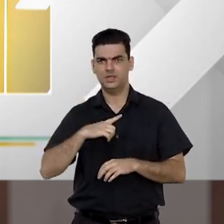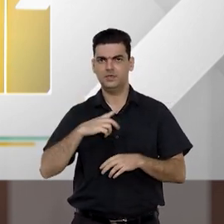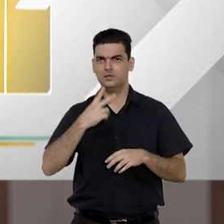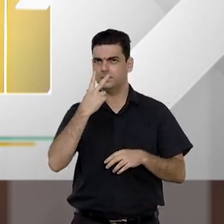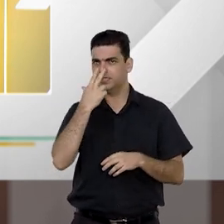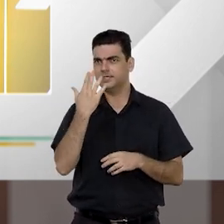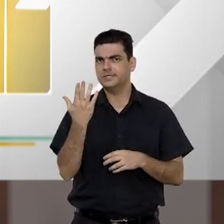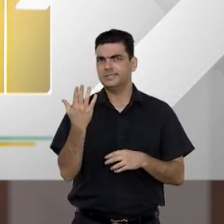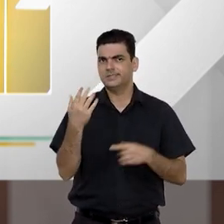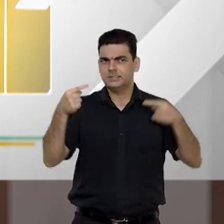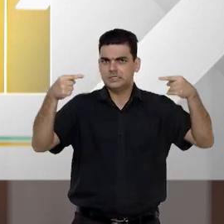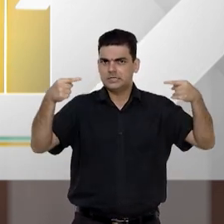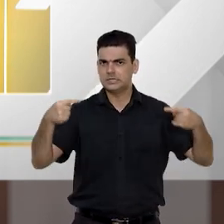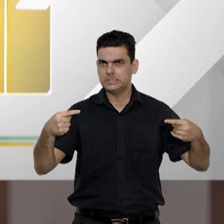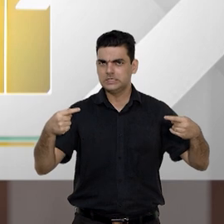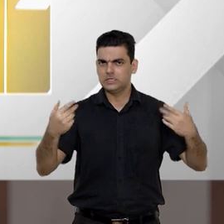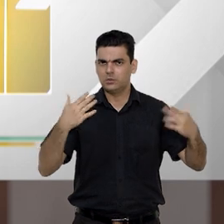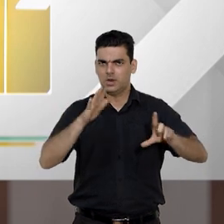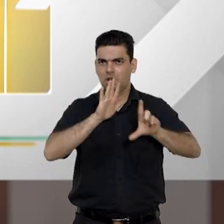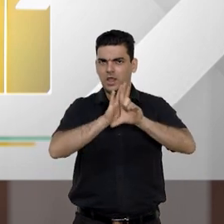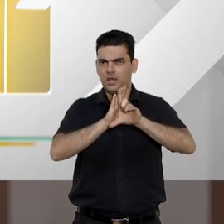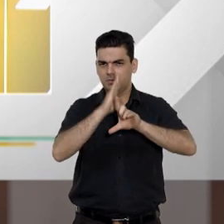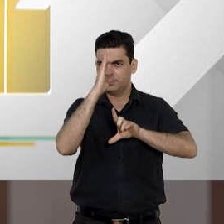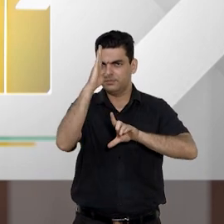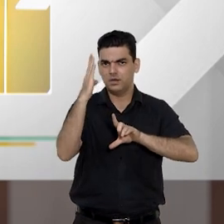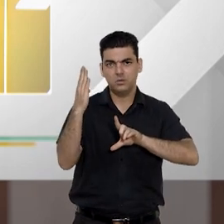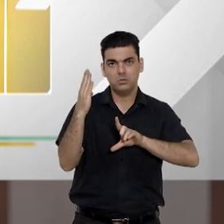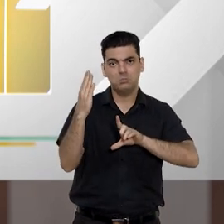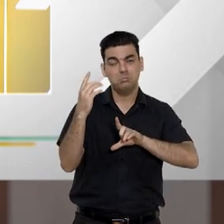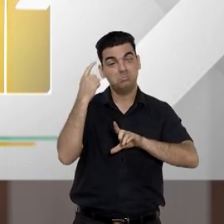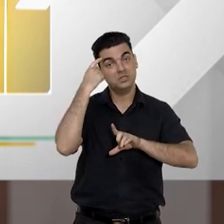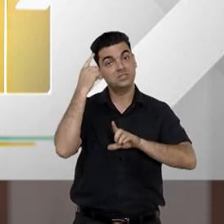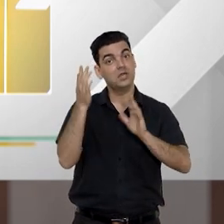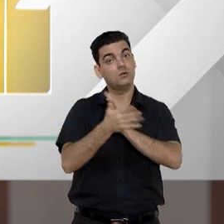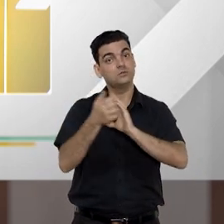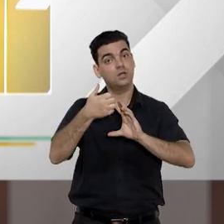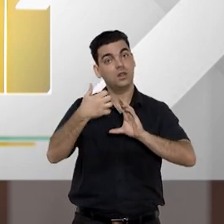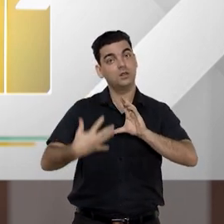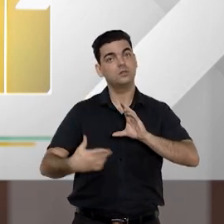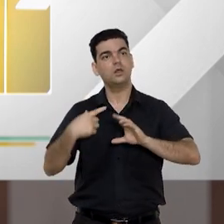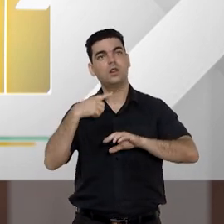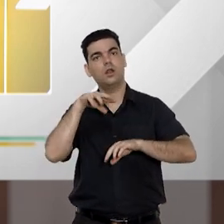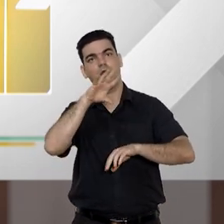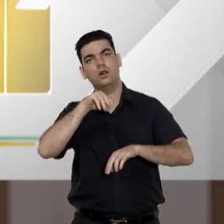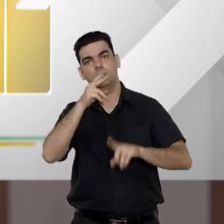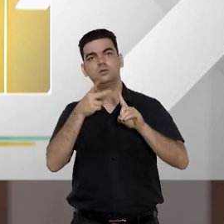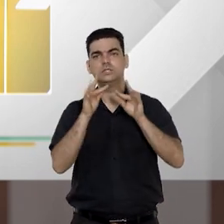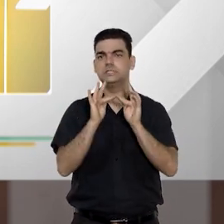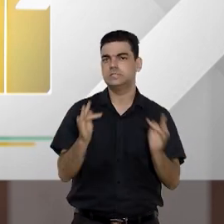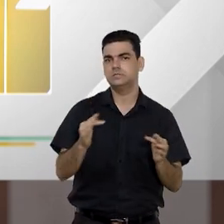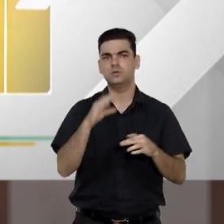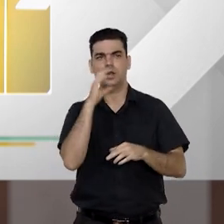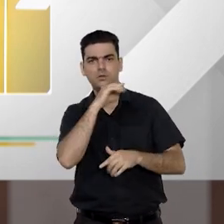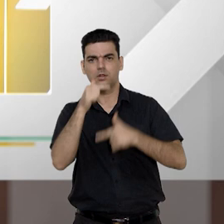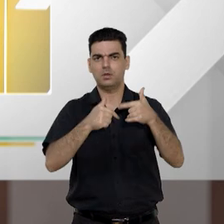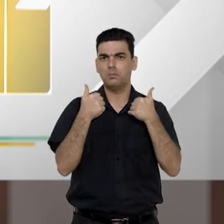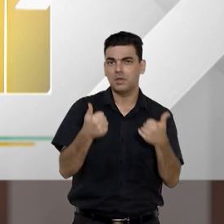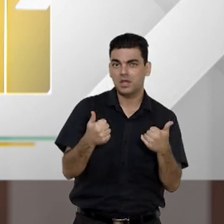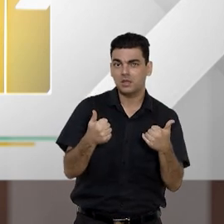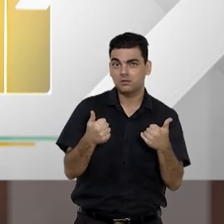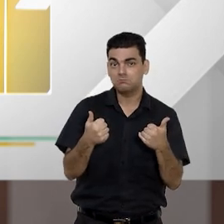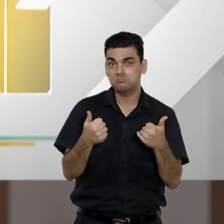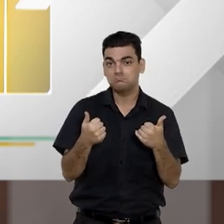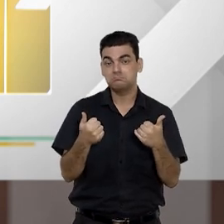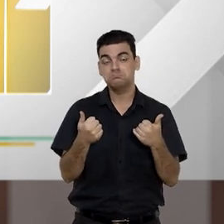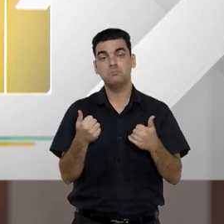Processo Civil, haveria aí uma oposição entre as normas gerais previstas, até em razão de critérios como oralidade,